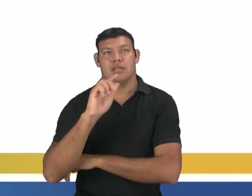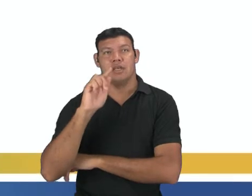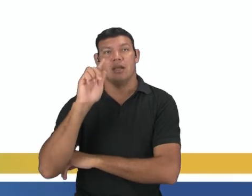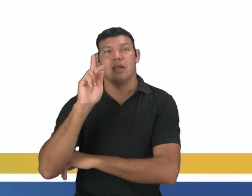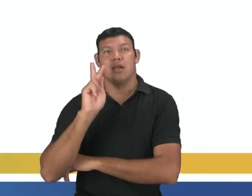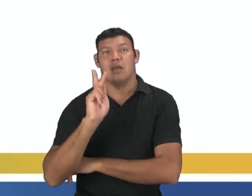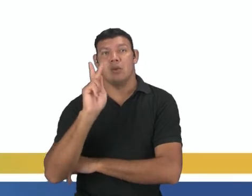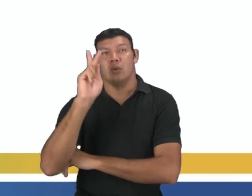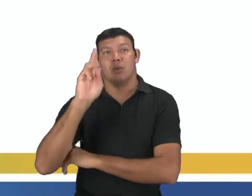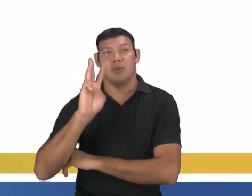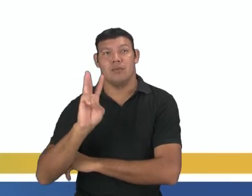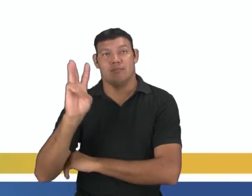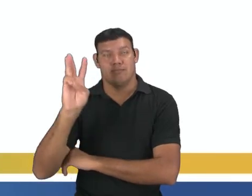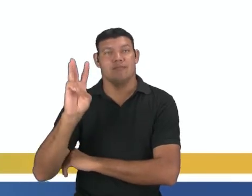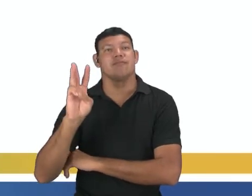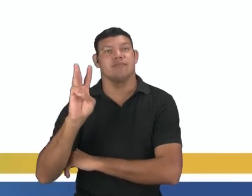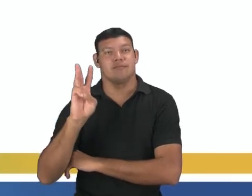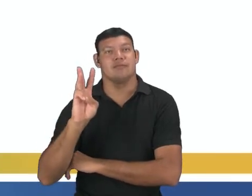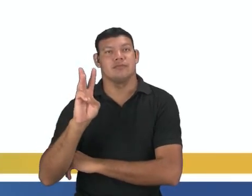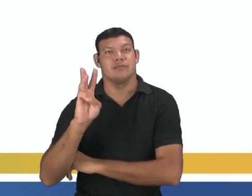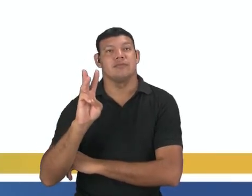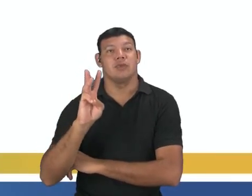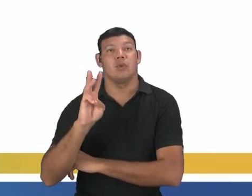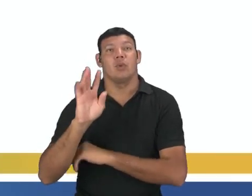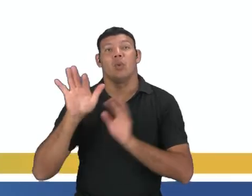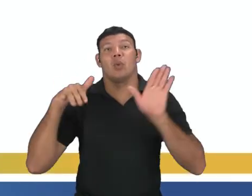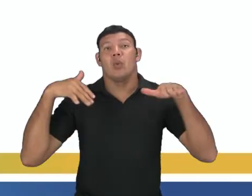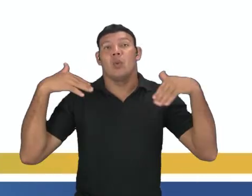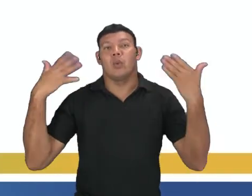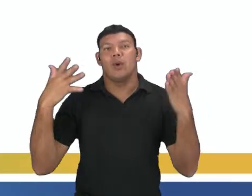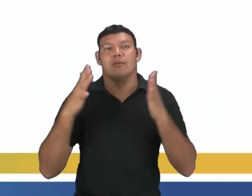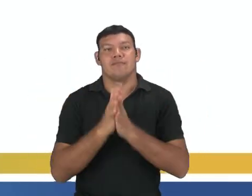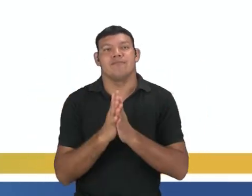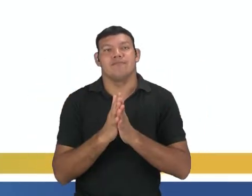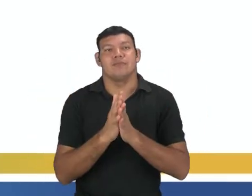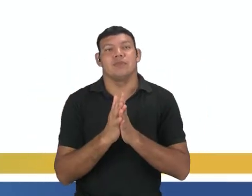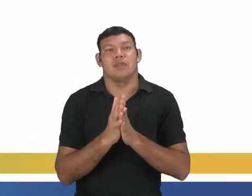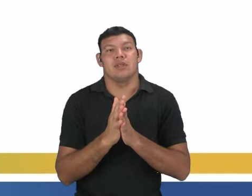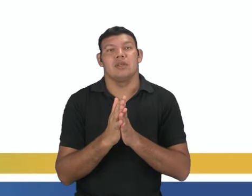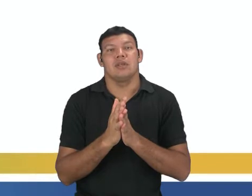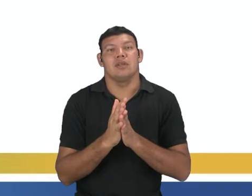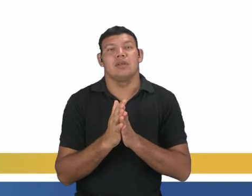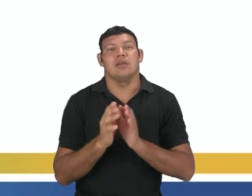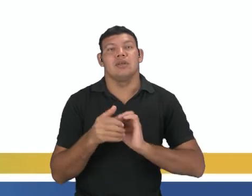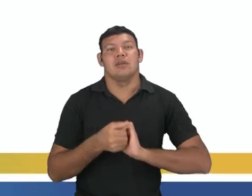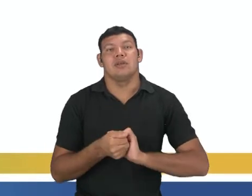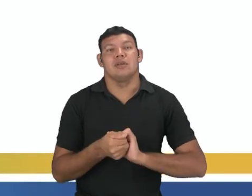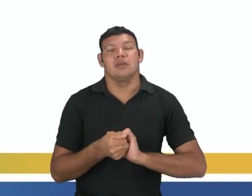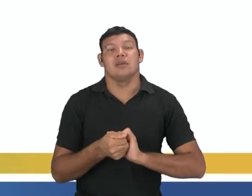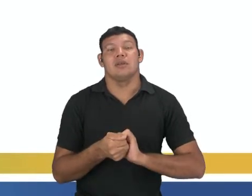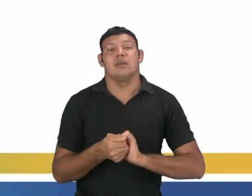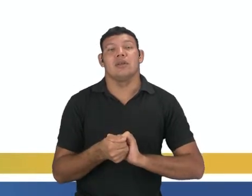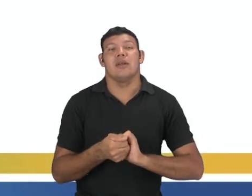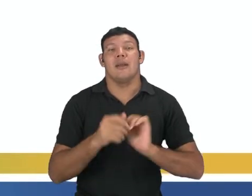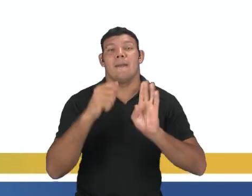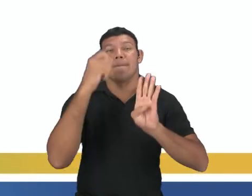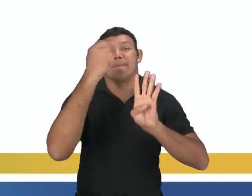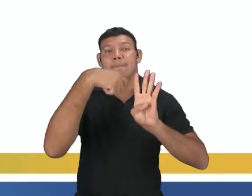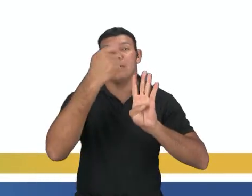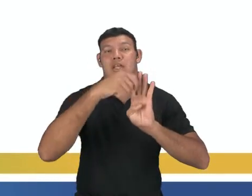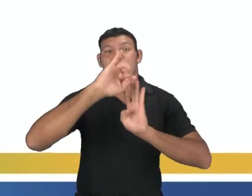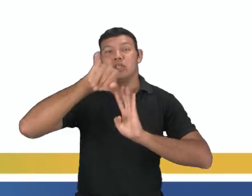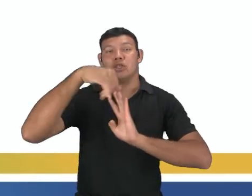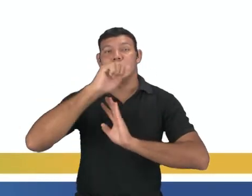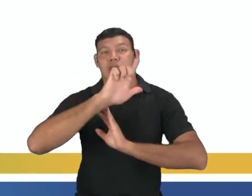kWh foram. Aí, observe aí, nós temos o mês de junho, o mês de agosto, o mês de setembro, de